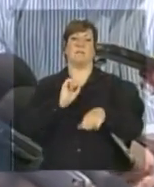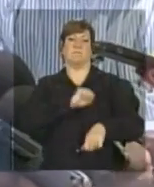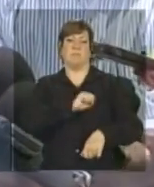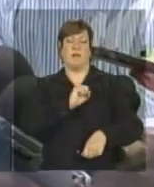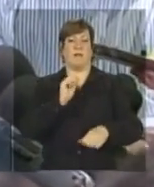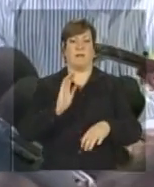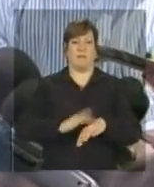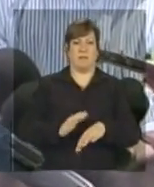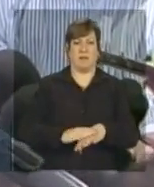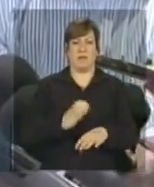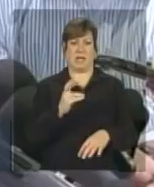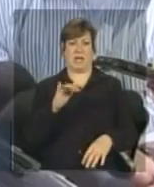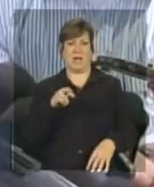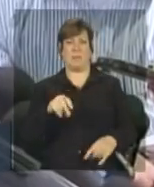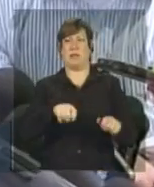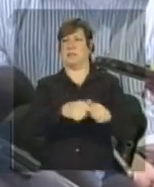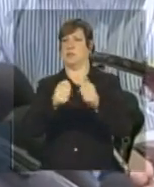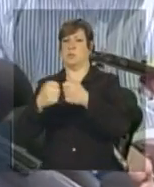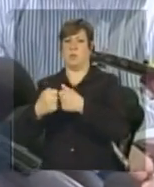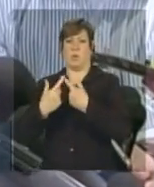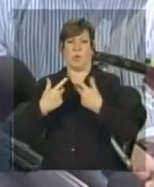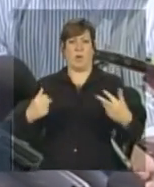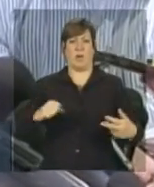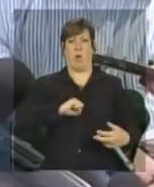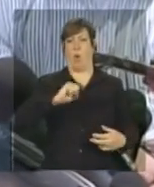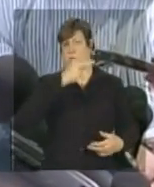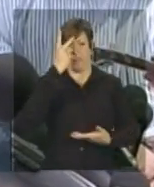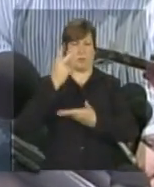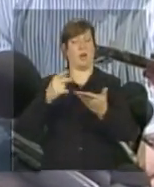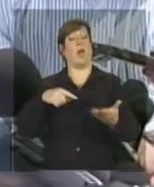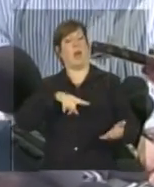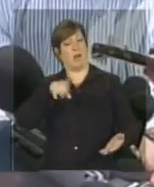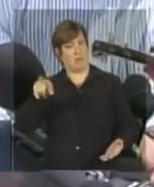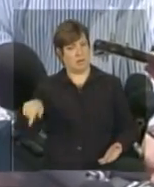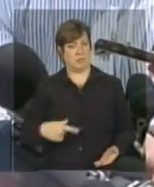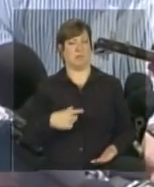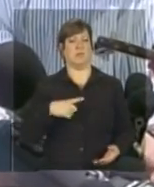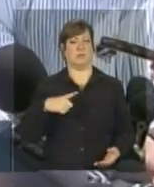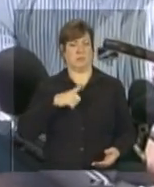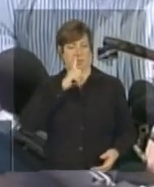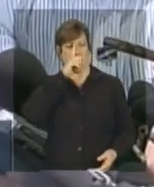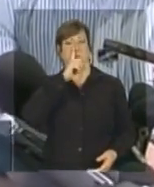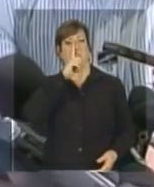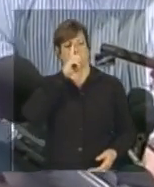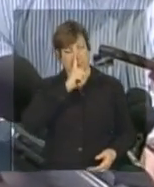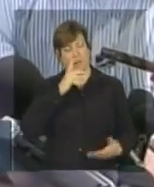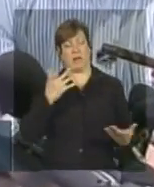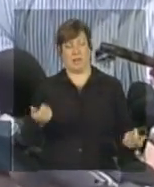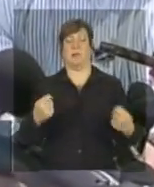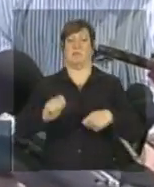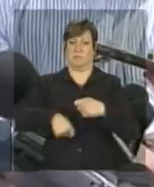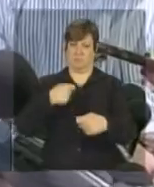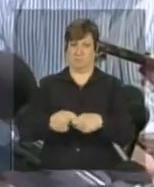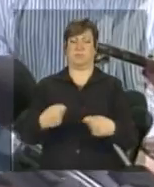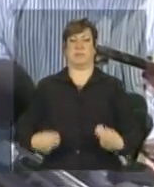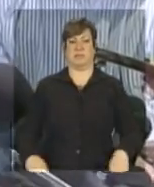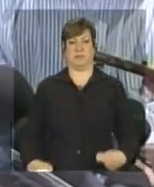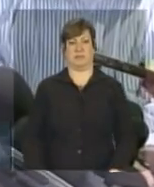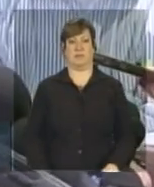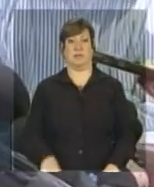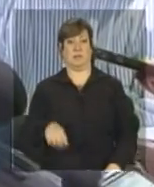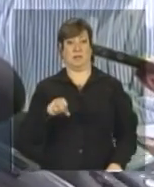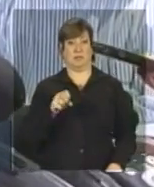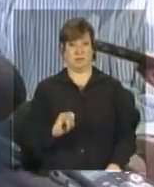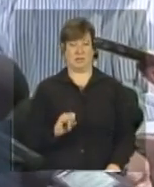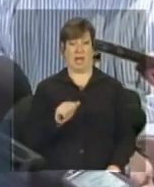por crimes contra o patrimônio, crimes contra as pessoas e crimes contra a ordem pública, não pode ser anistiado. Se